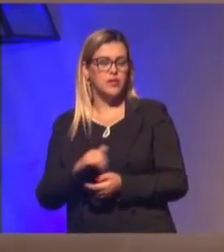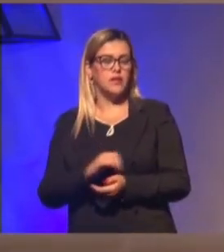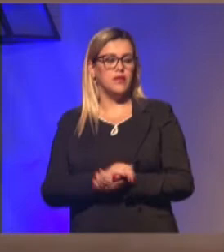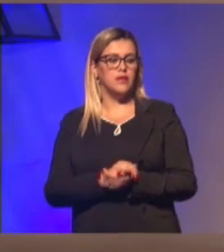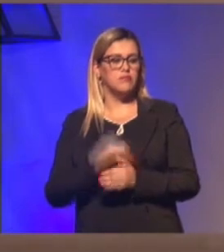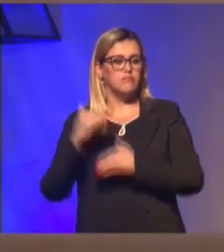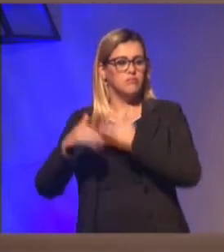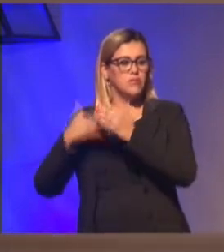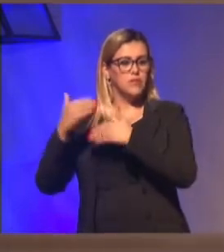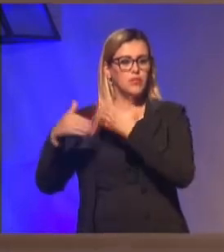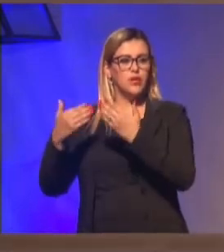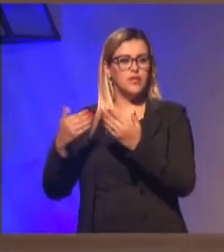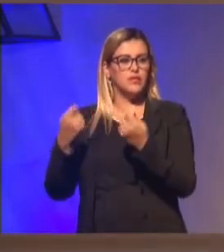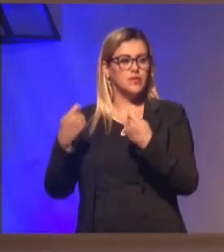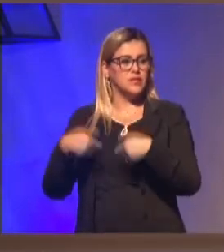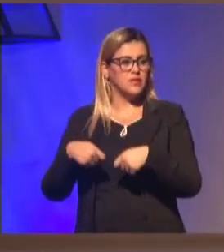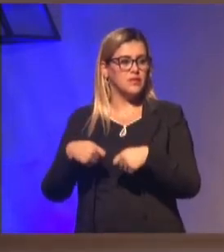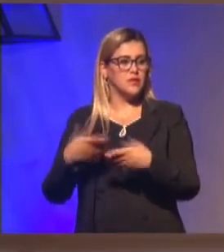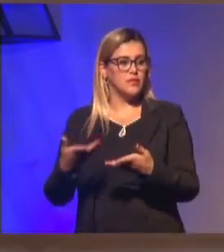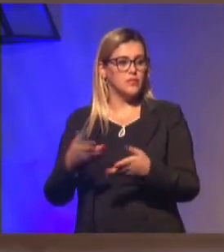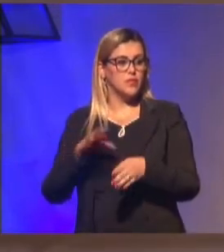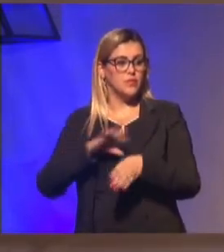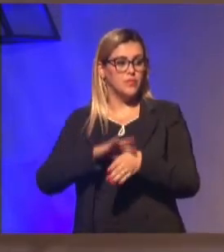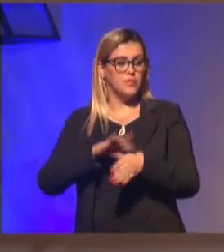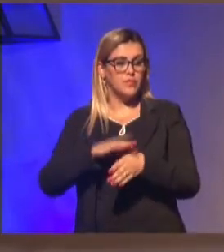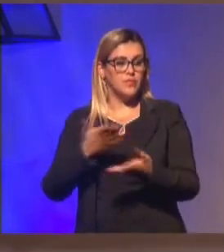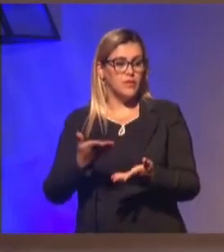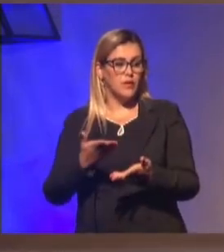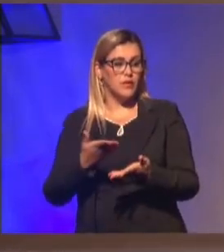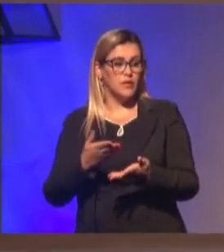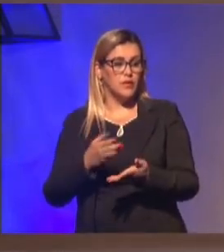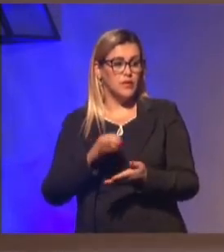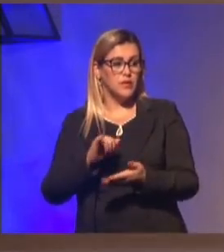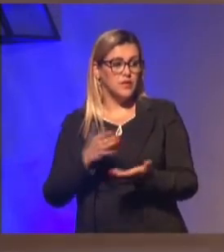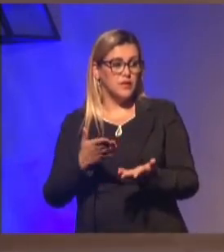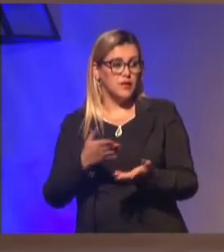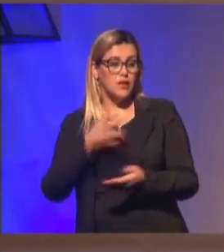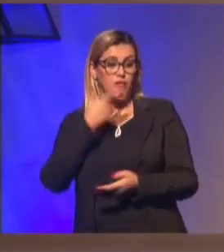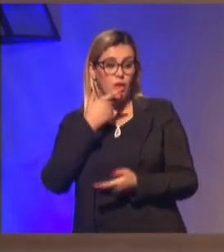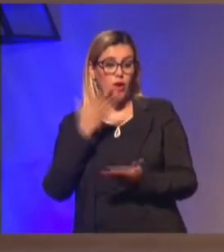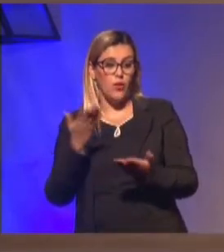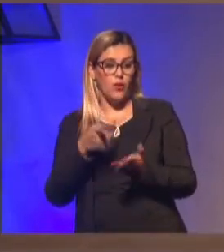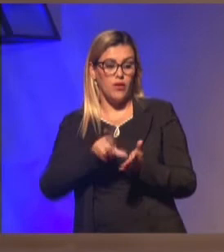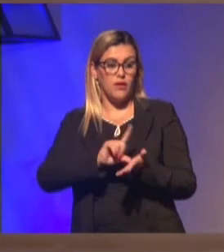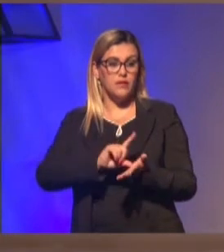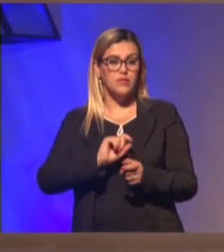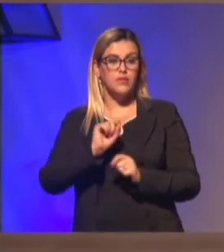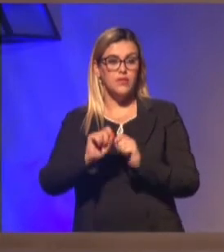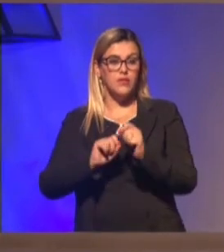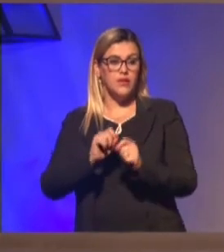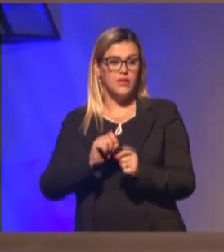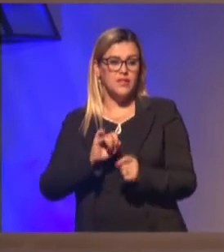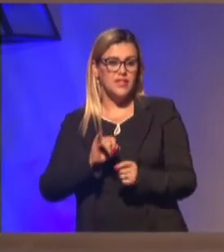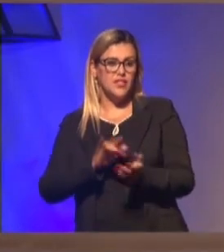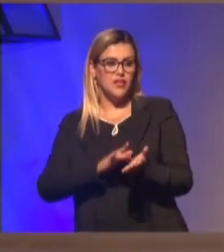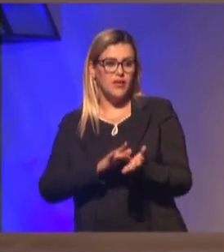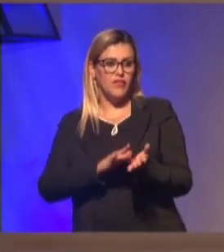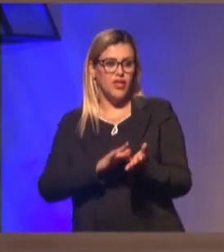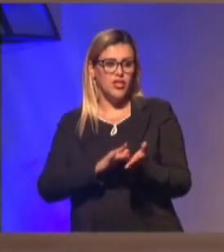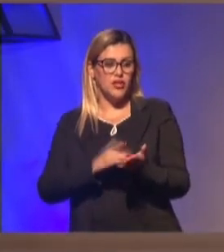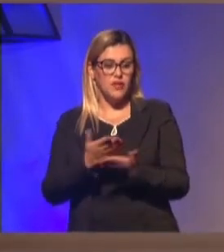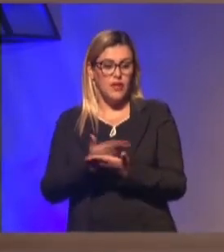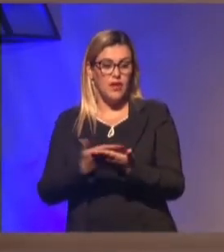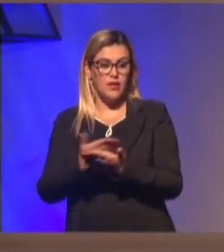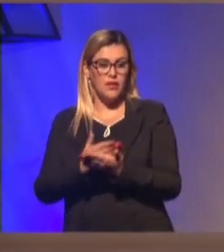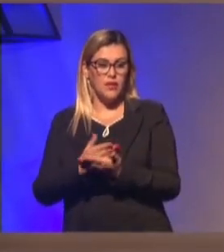em parâmetros adequados para aplicar no nosso paciente. Senão, como o próprio Pinfield acabou de falar, a gente está fingindo que está tratando o nosso